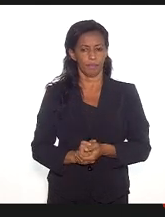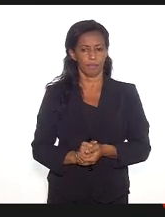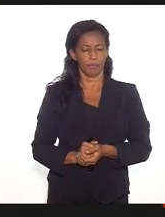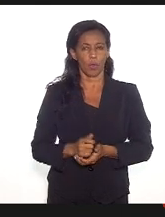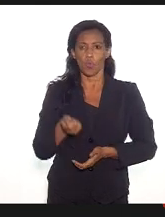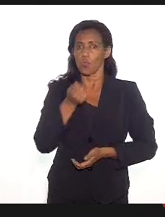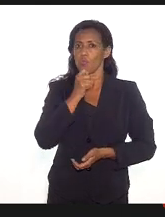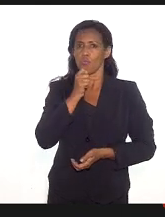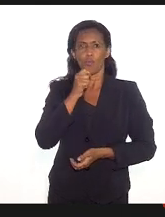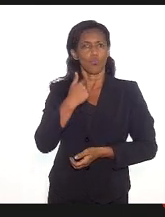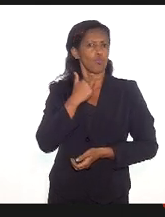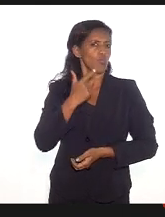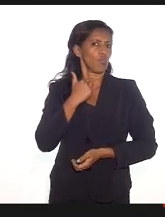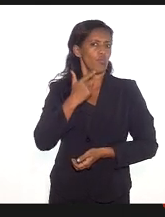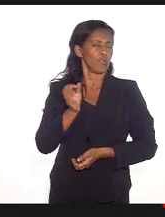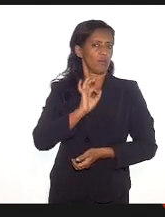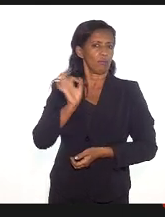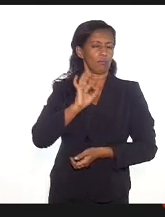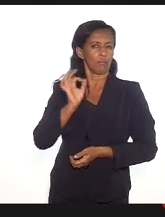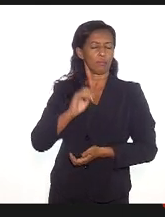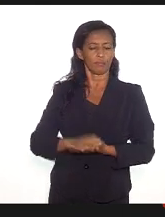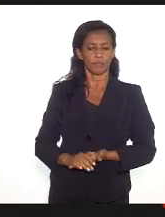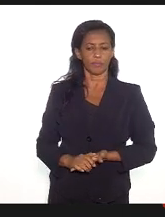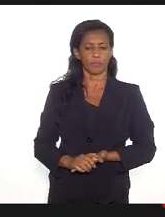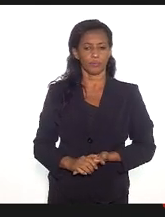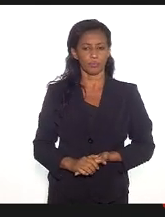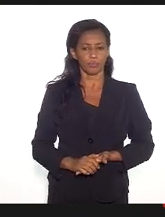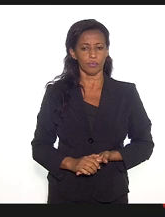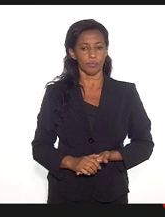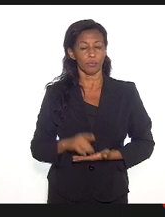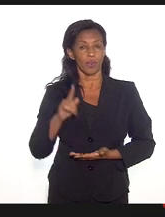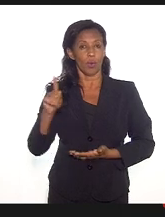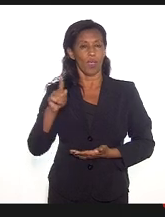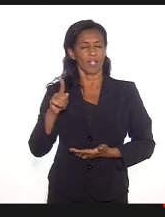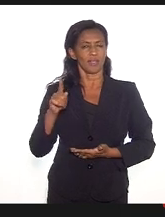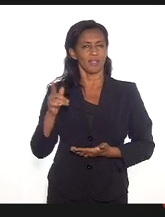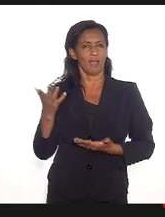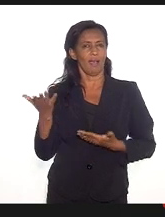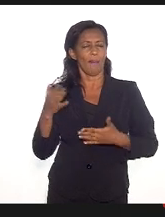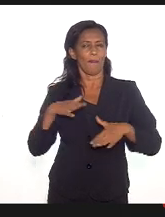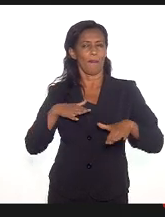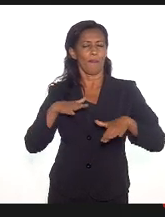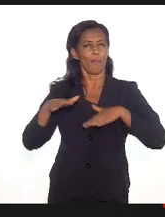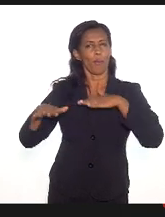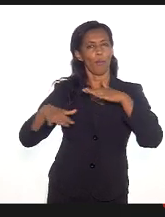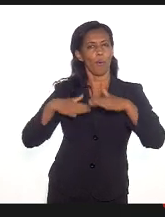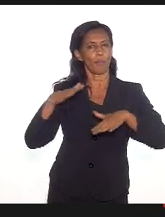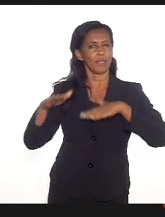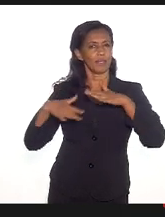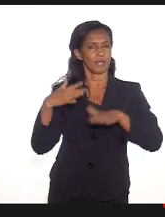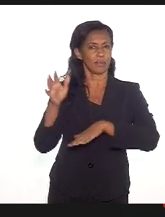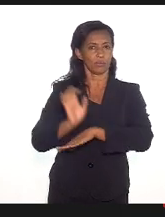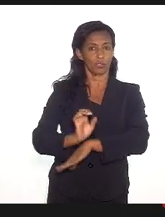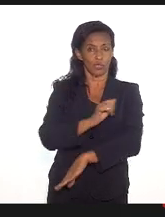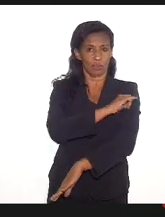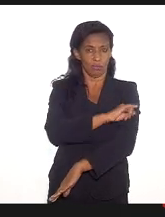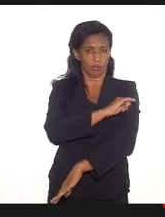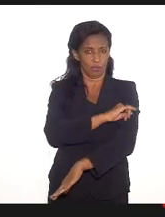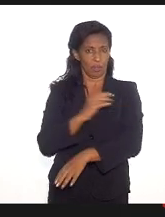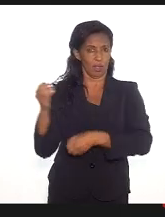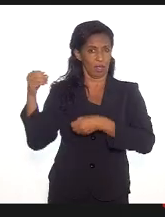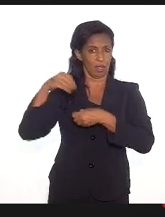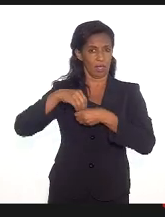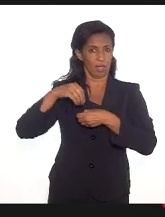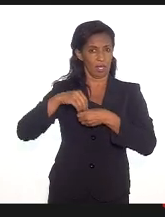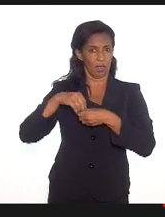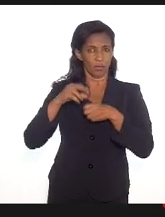temos a menor dúvida que, olhando com essa mobilização do Estado do Rio de Janeiro, né, dentro